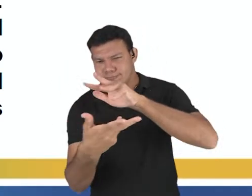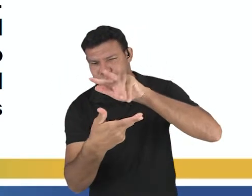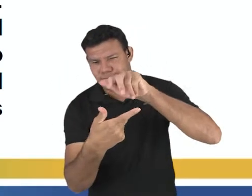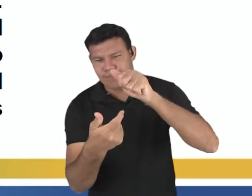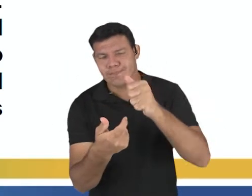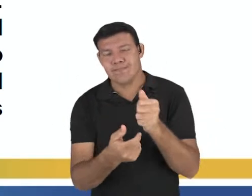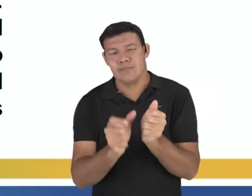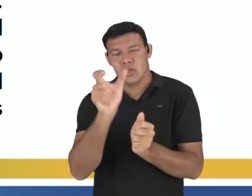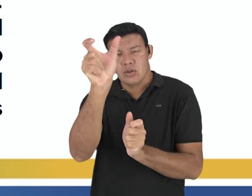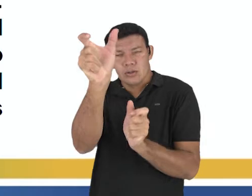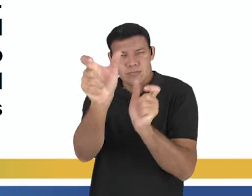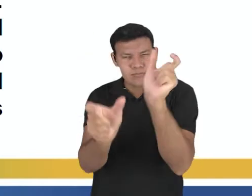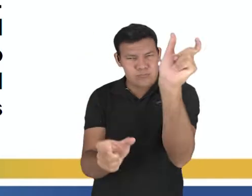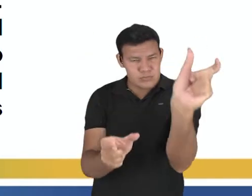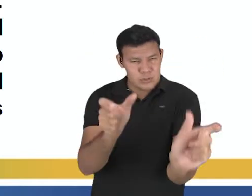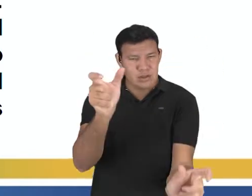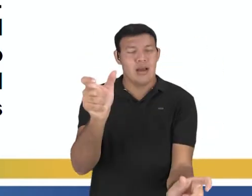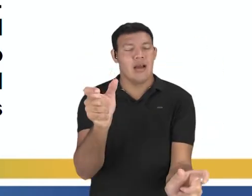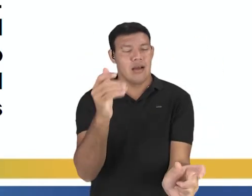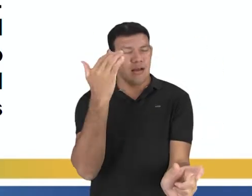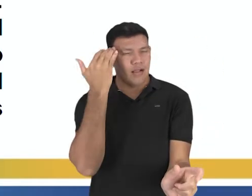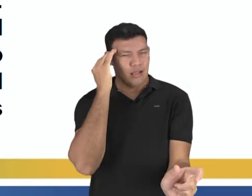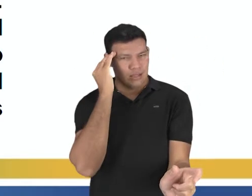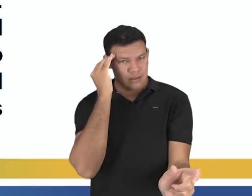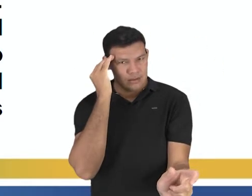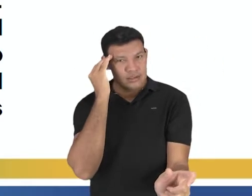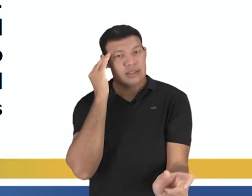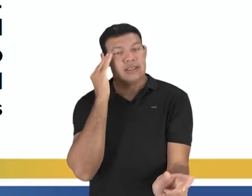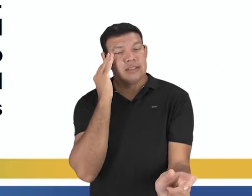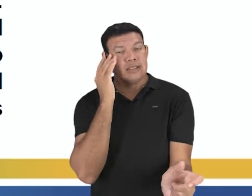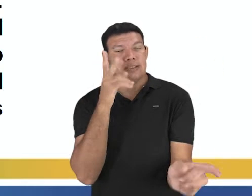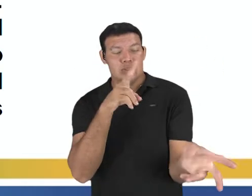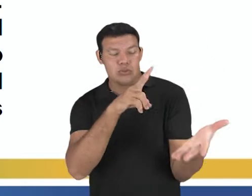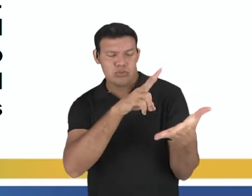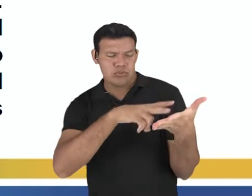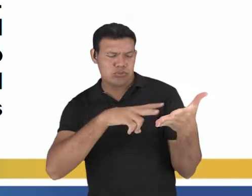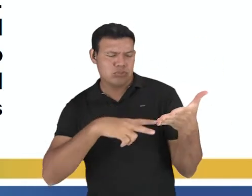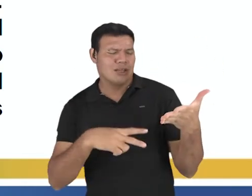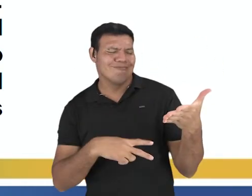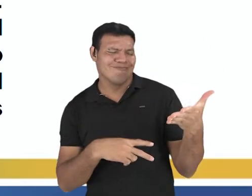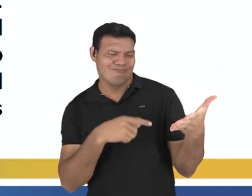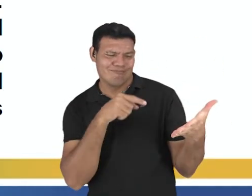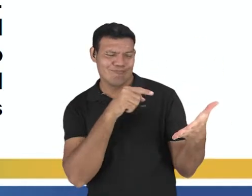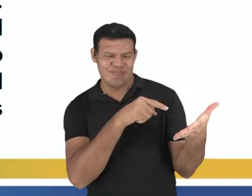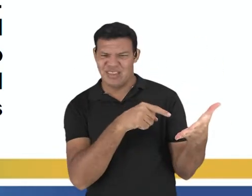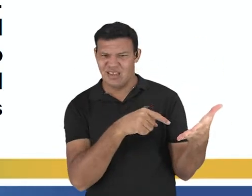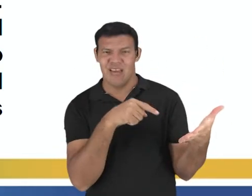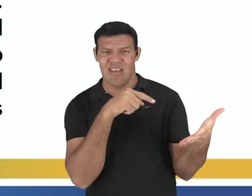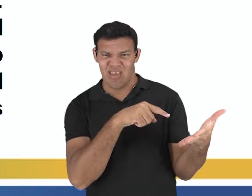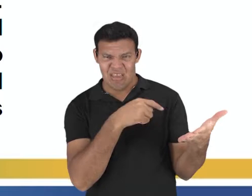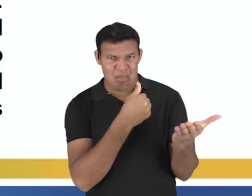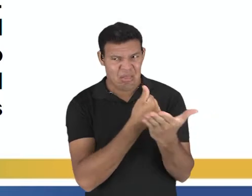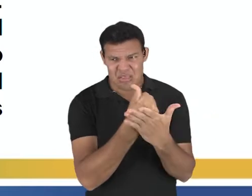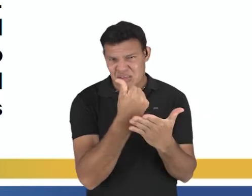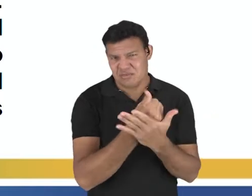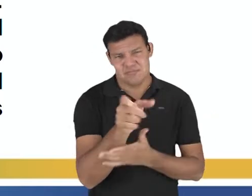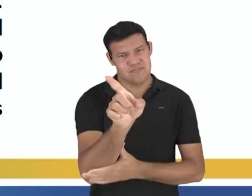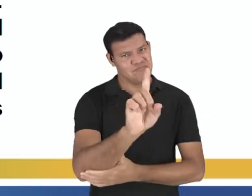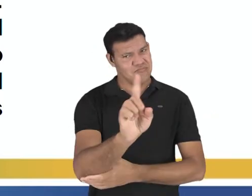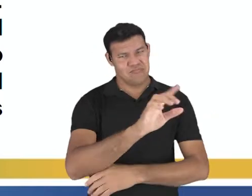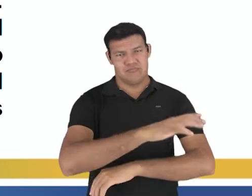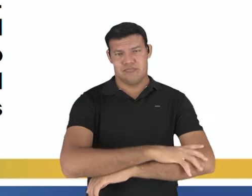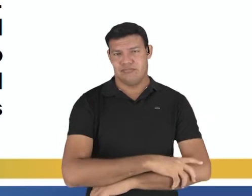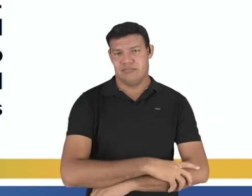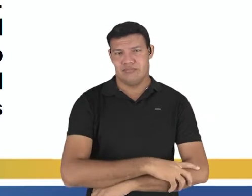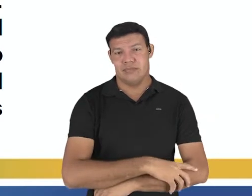verifica interpretando aquele personagem, lendo aquele personagem, você vai se deparar: ah, se eu fosse esse personagem, eu não agiria desse